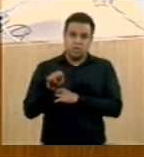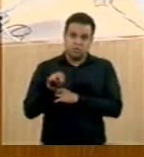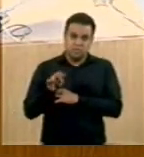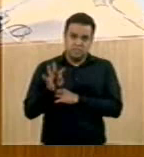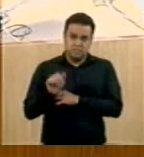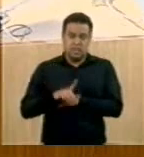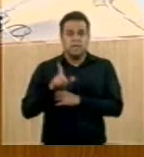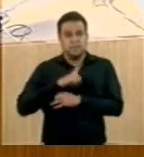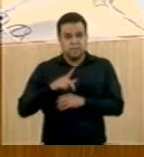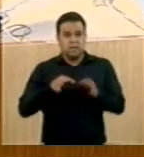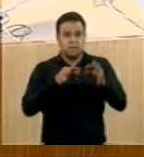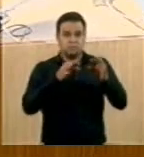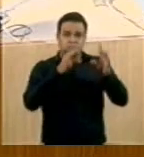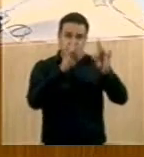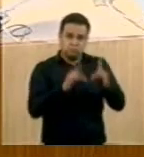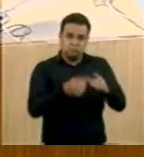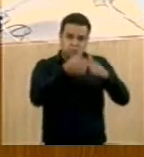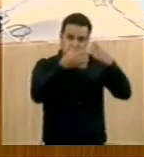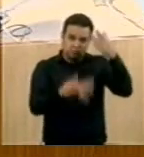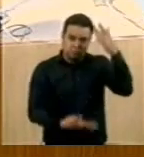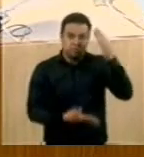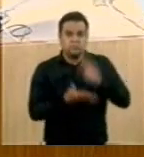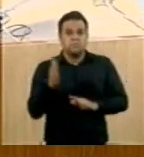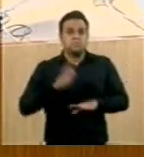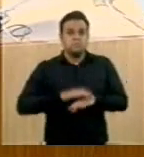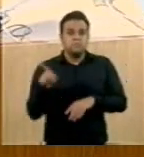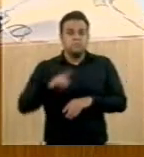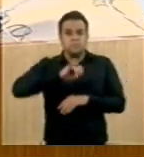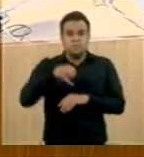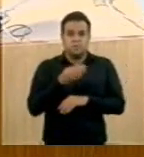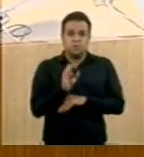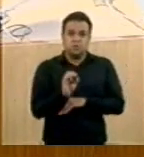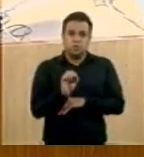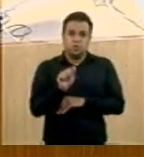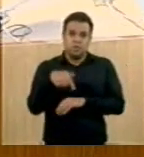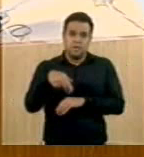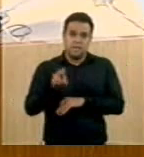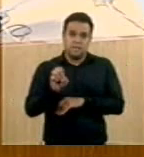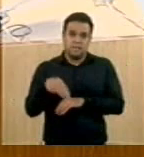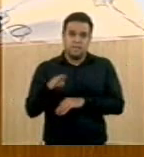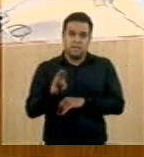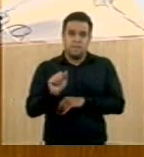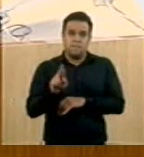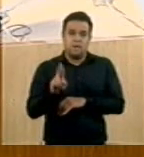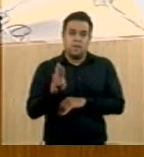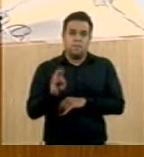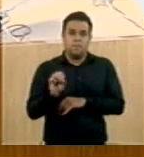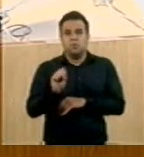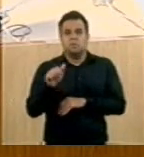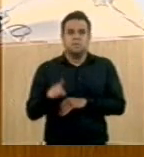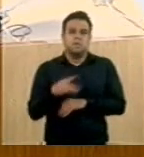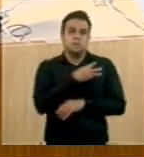bem delineado na obra do eminente ministro Joaquim Barbosa, Ação Afirmativa